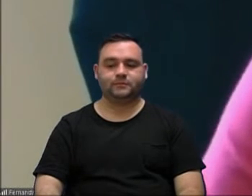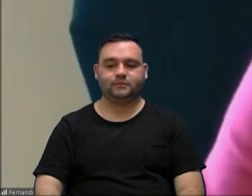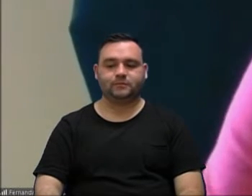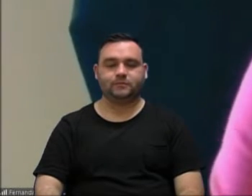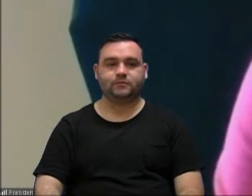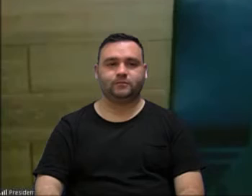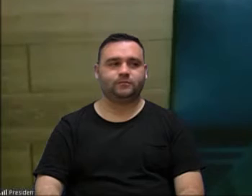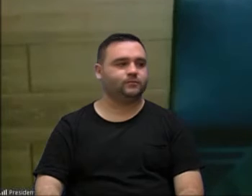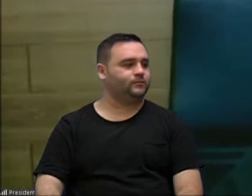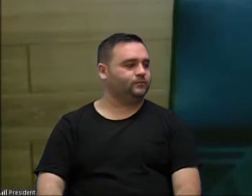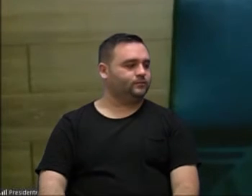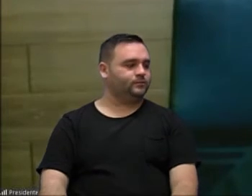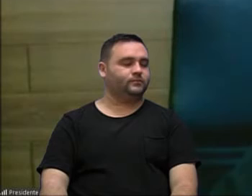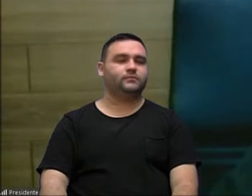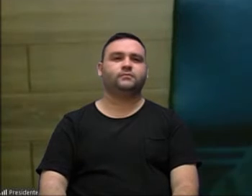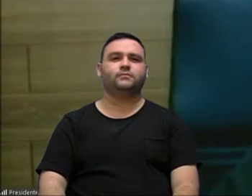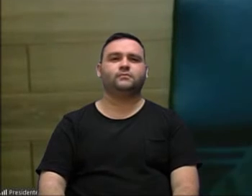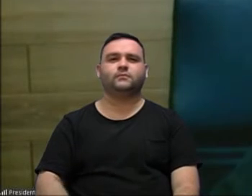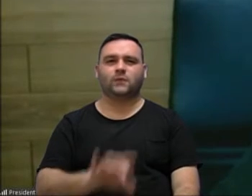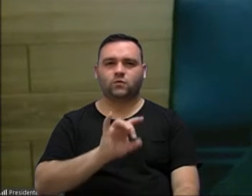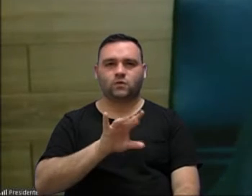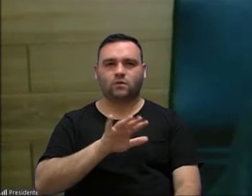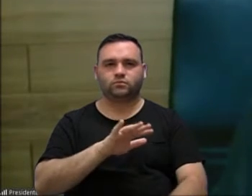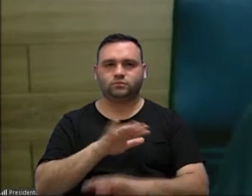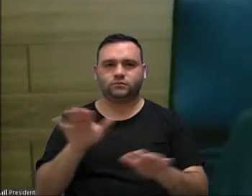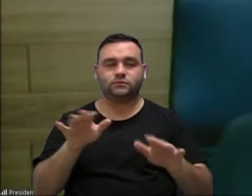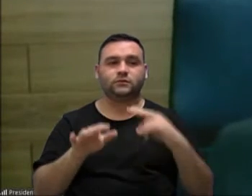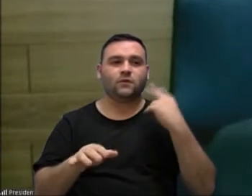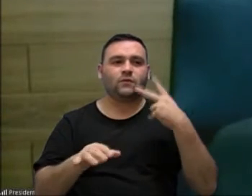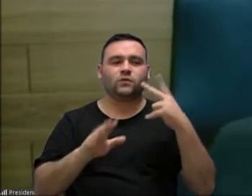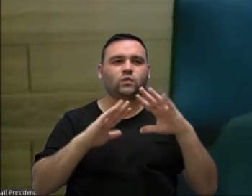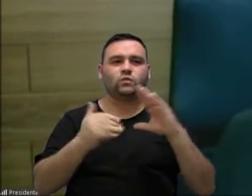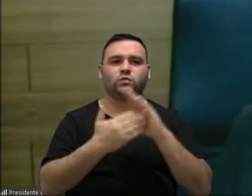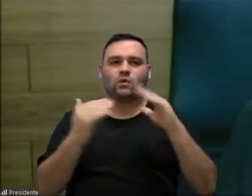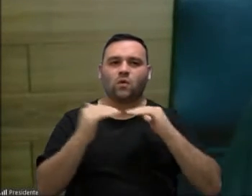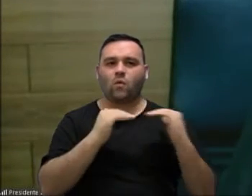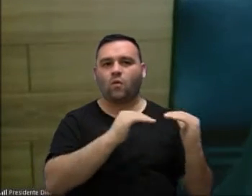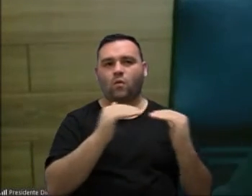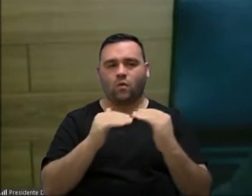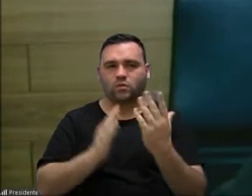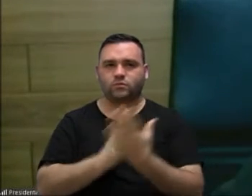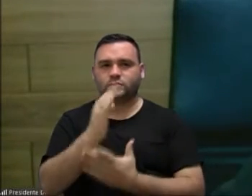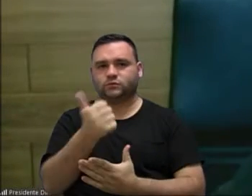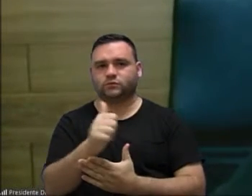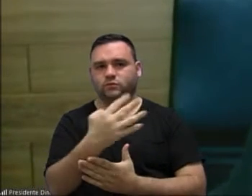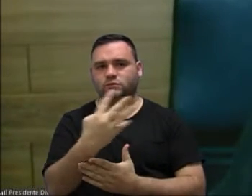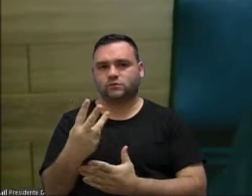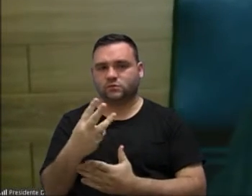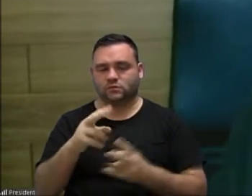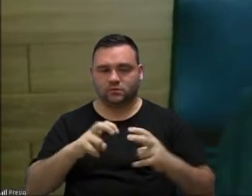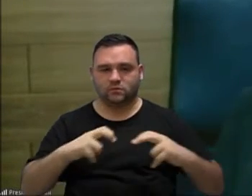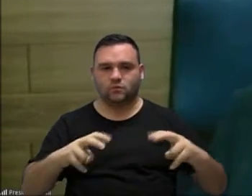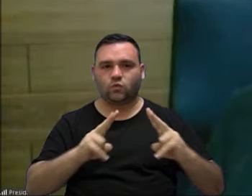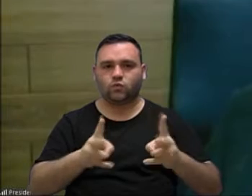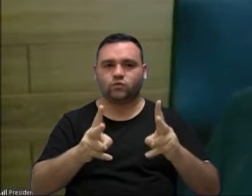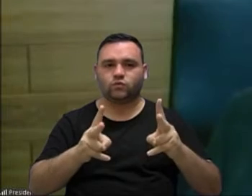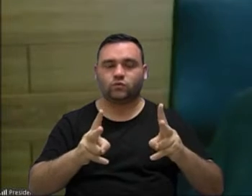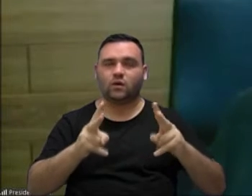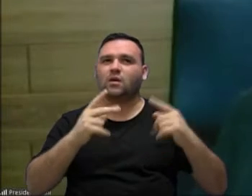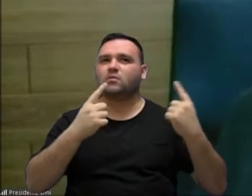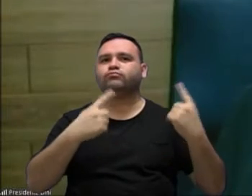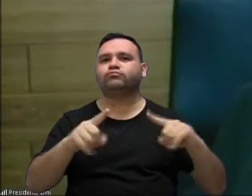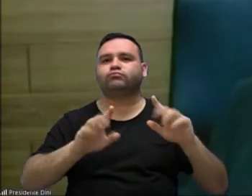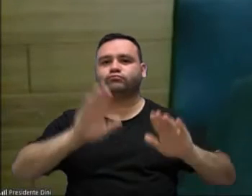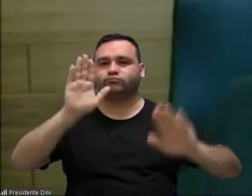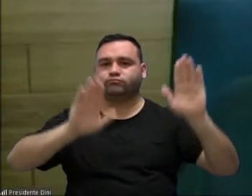só vereadora sim os vereadores que concordam com aprovação do requerimento 1143 permanece como estão os